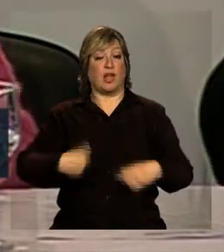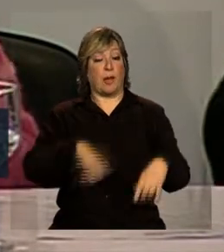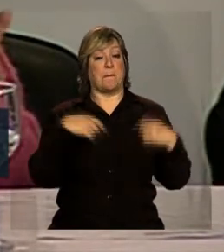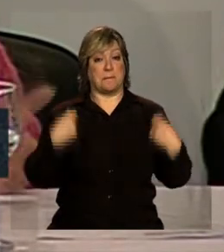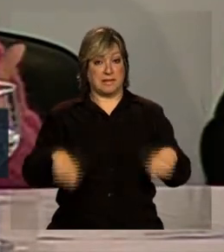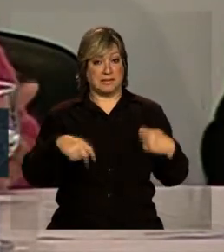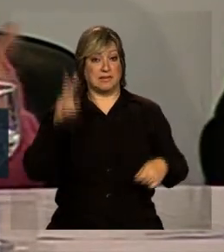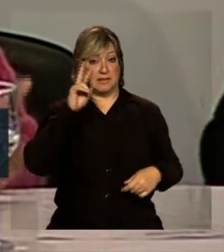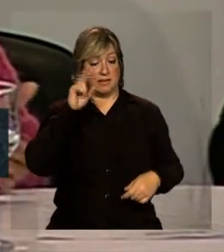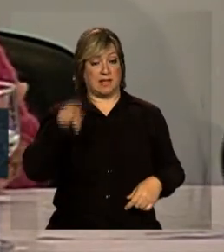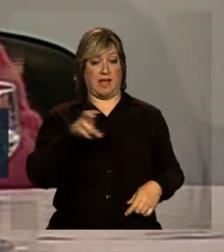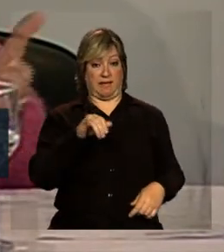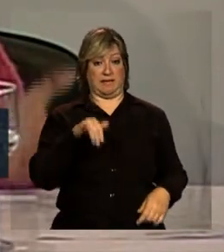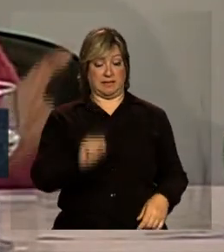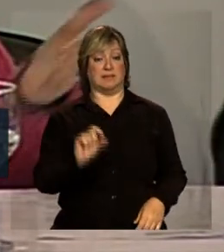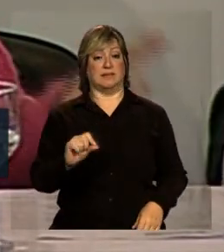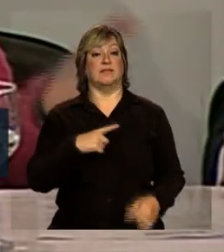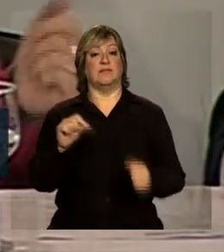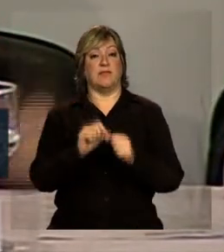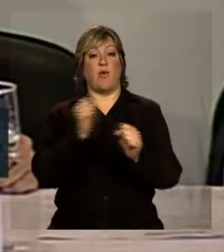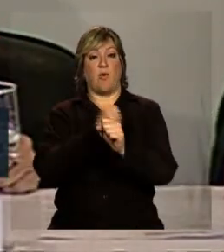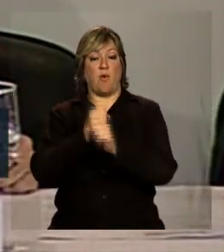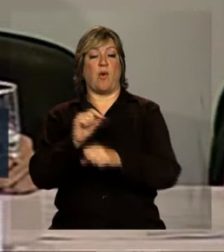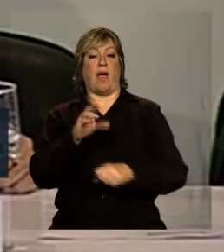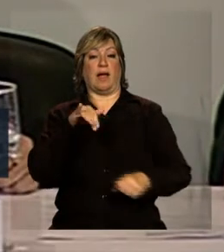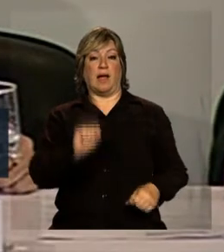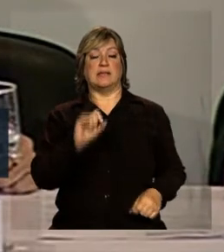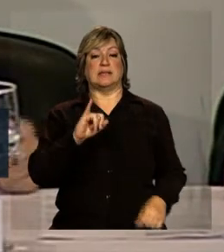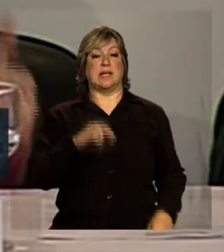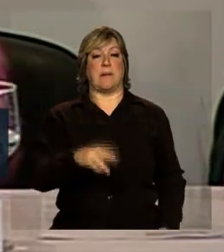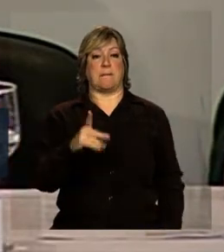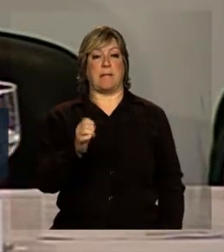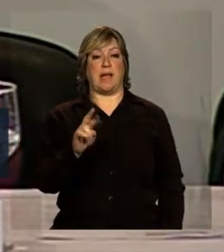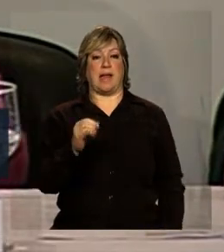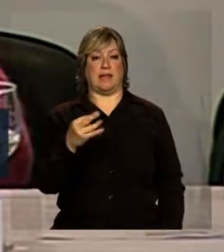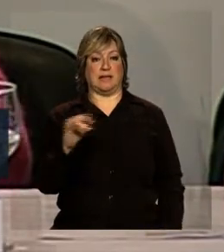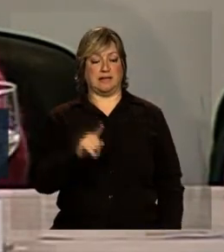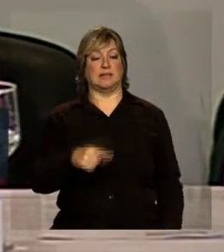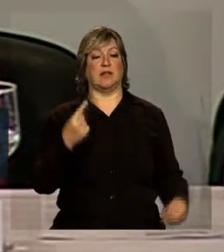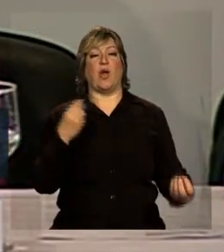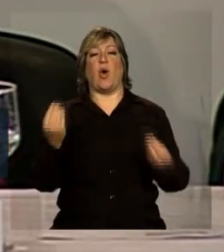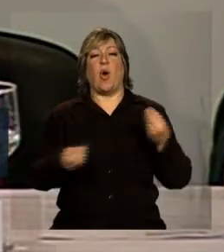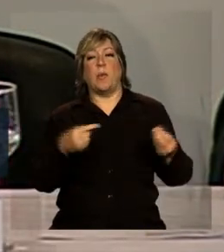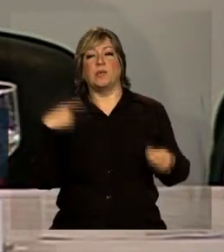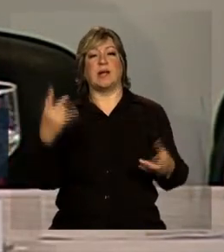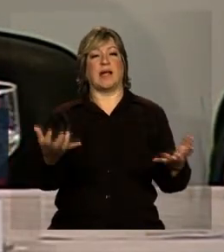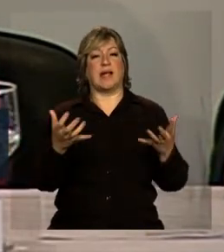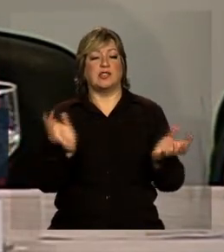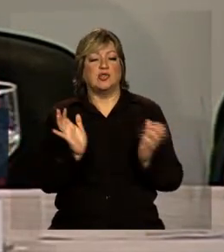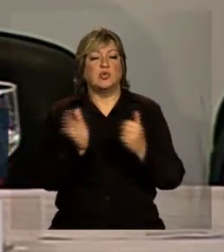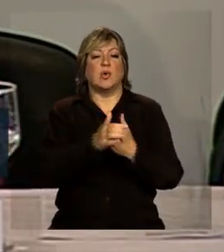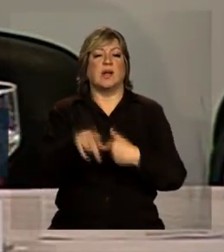em cima do Cais do Valongo, construíram o Cais da Imperatriz. Quer dizer, como quiseram esconder